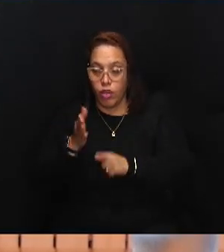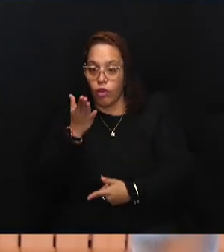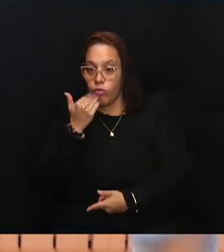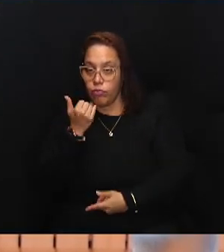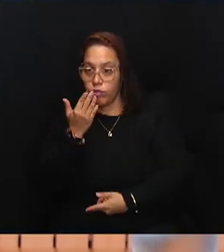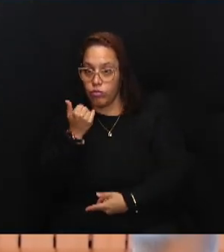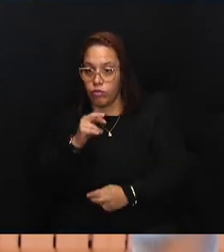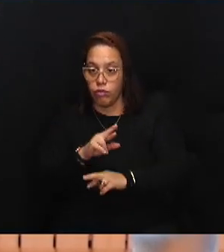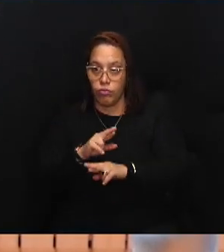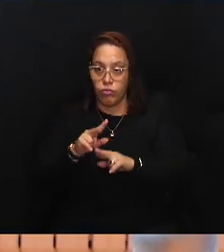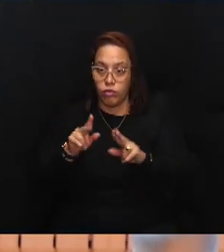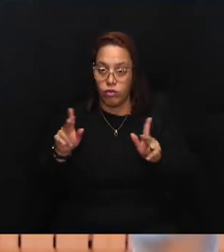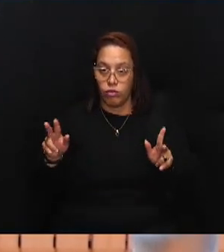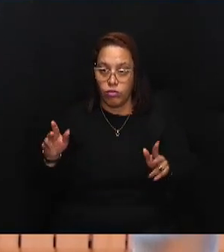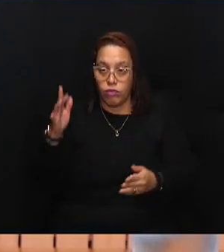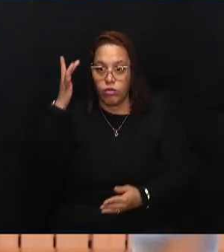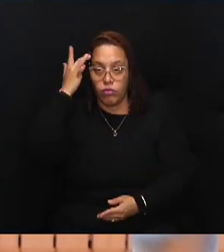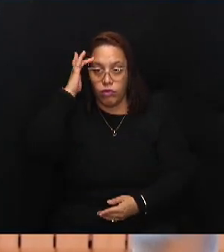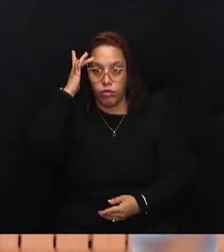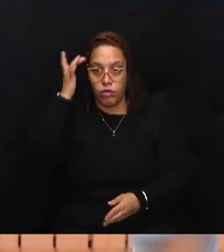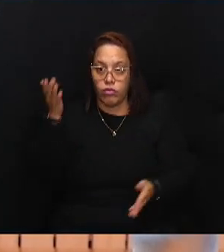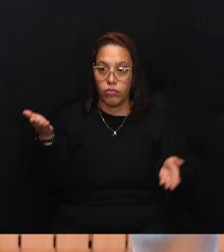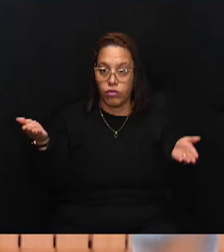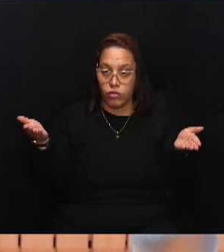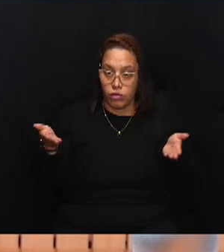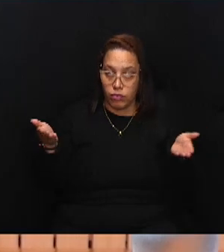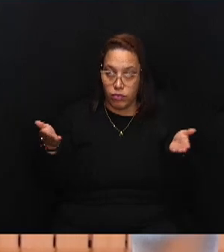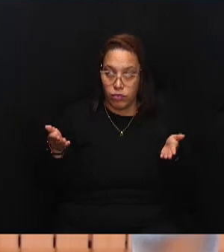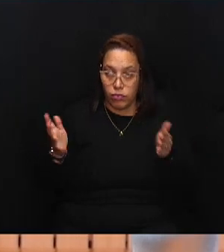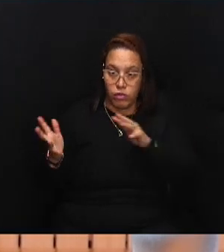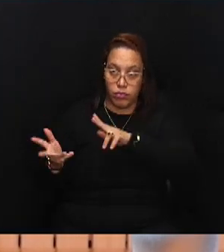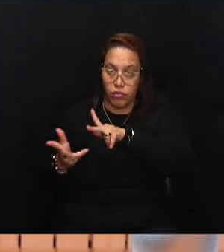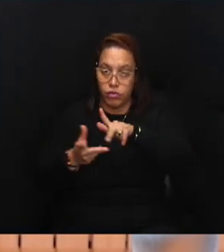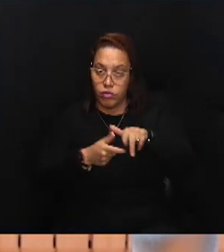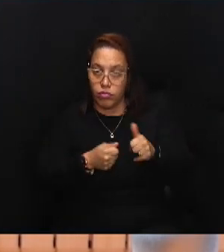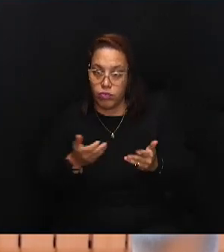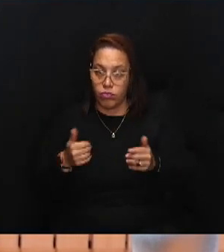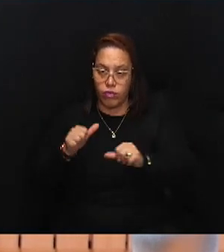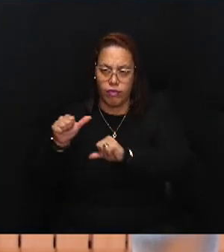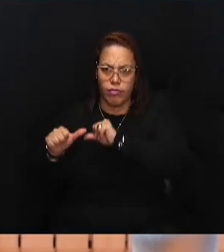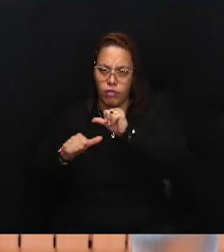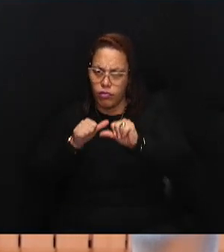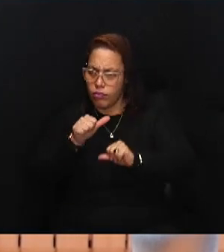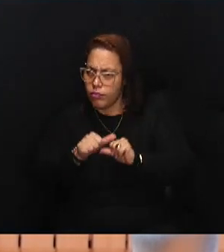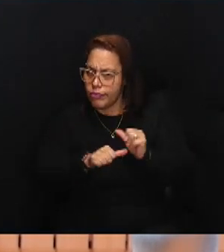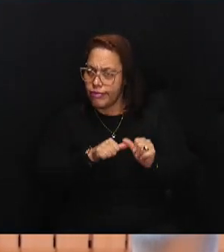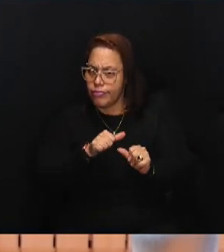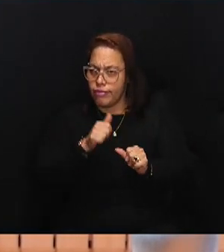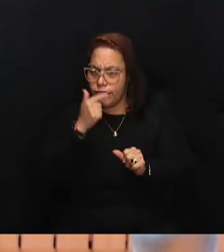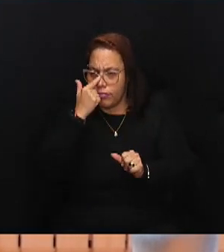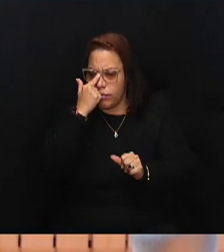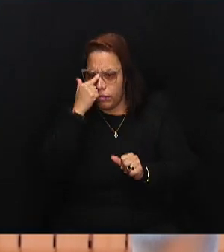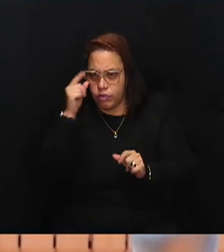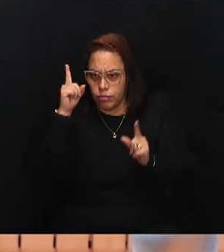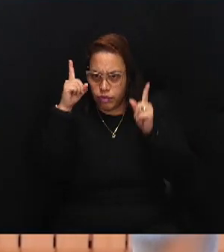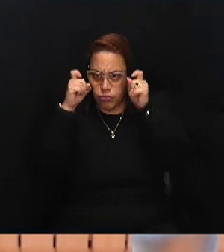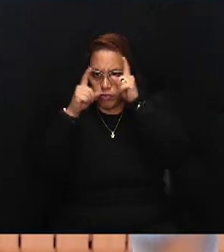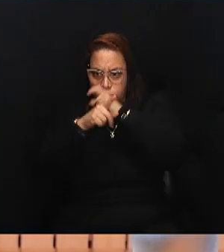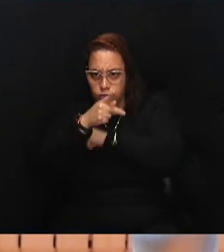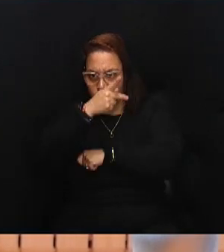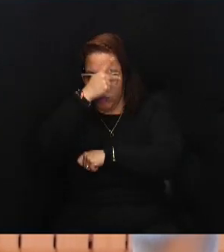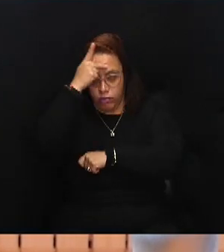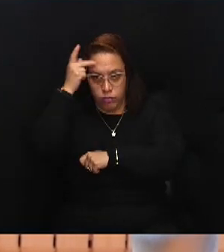comida, de tudo em cima. Então, eu acho que hoje, como a globalização hoje vem mudando muito, então existem as dificuldades para as